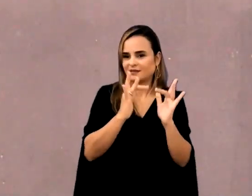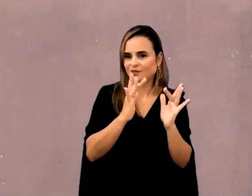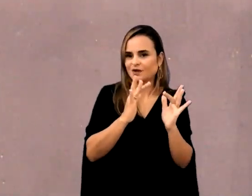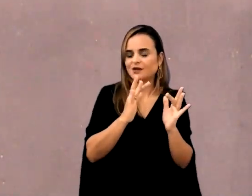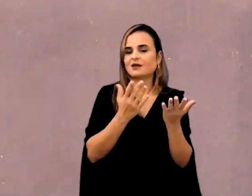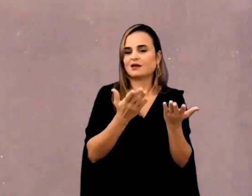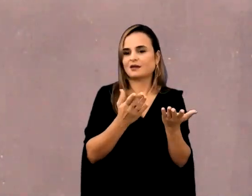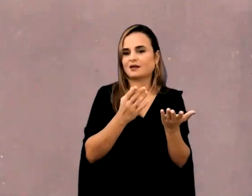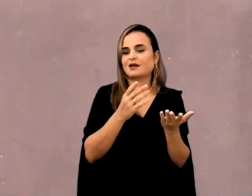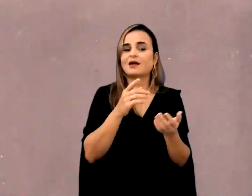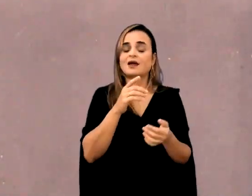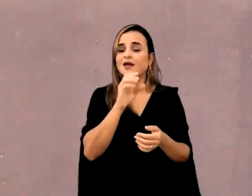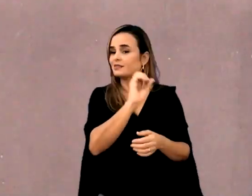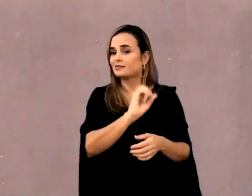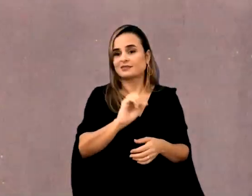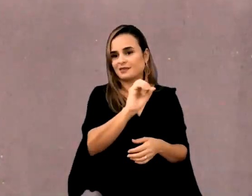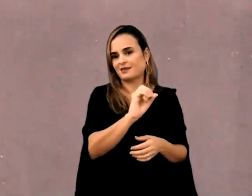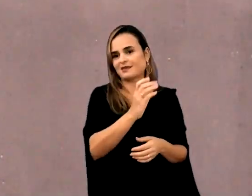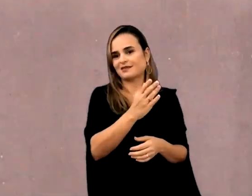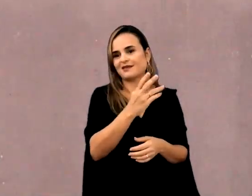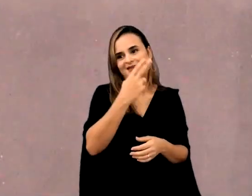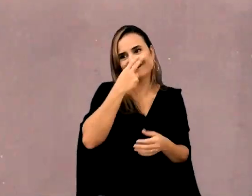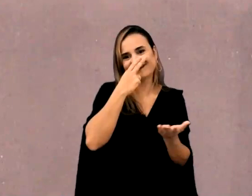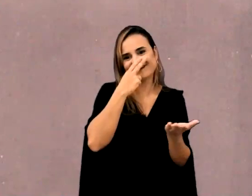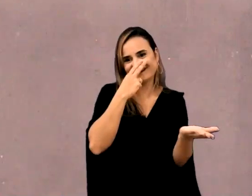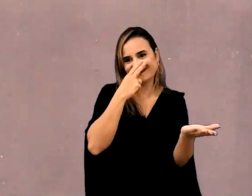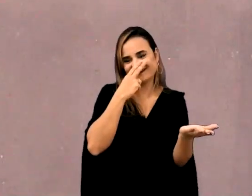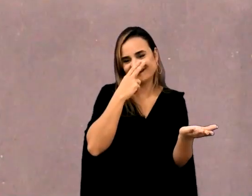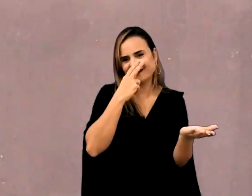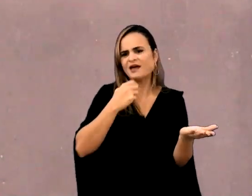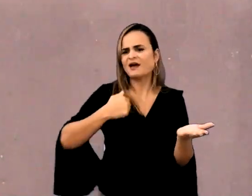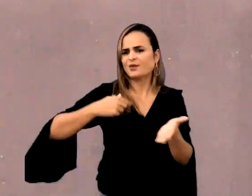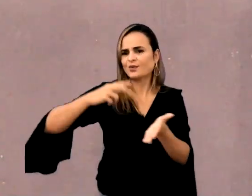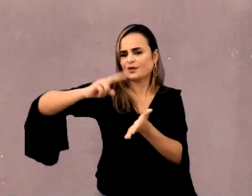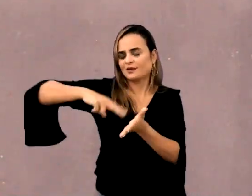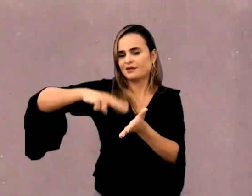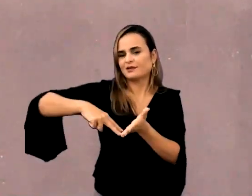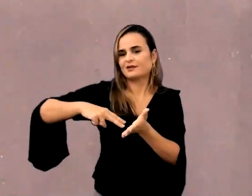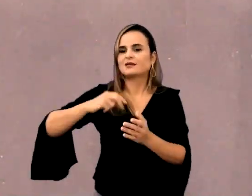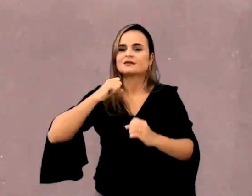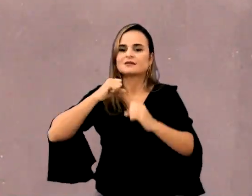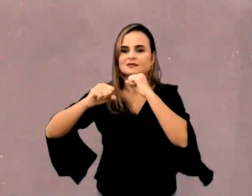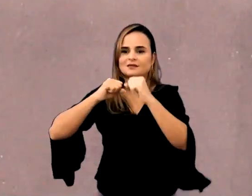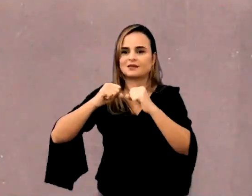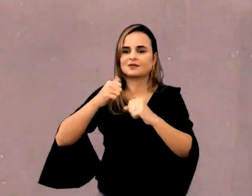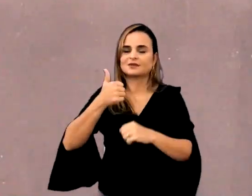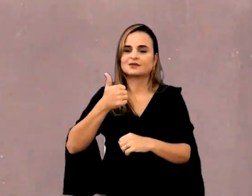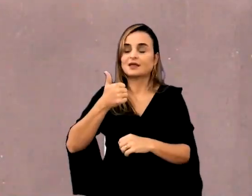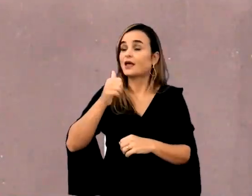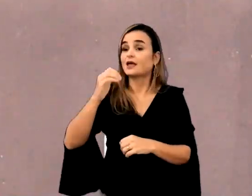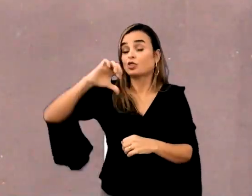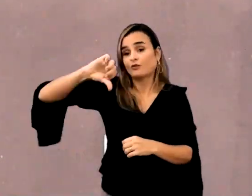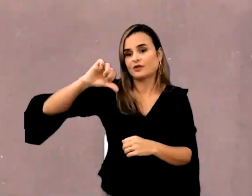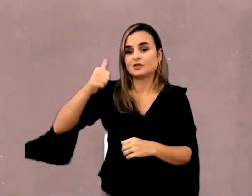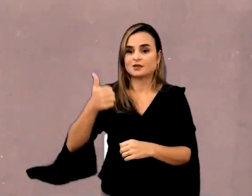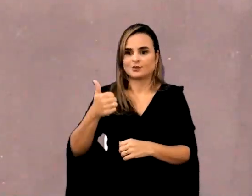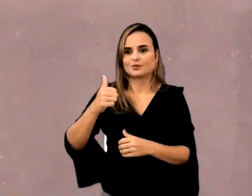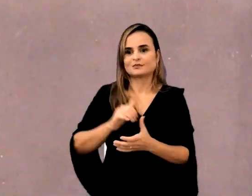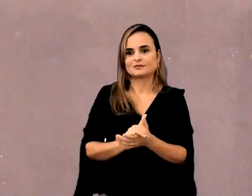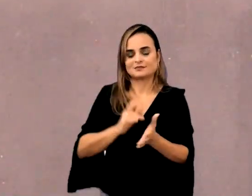crente, mas ela me deu um Novo Testamentozinho, e eu só lia só o Salmo 91, só sabia ler o Salmo